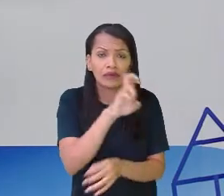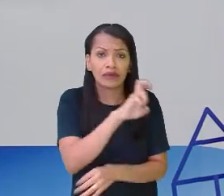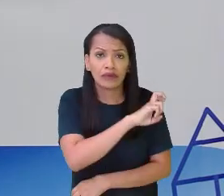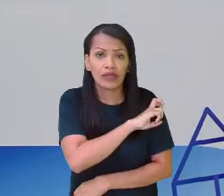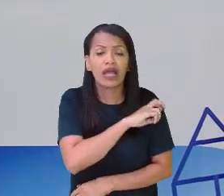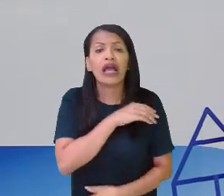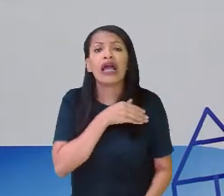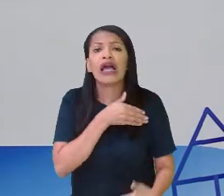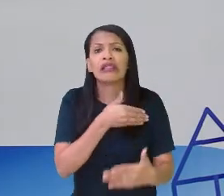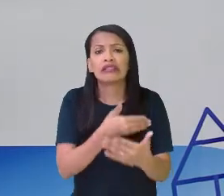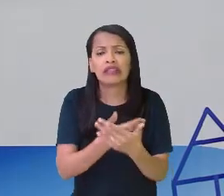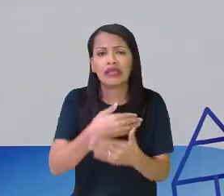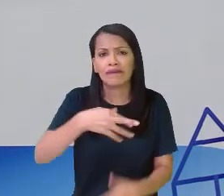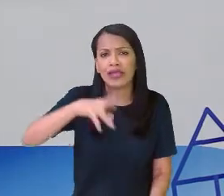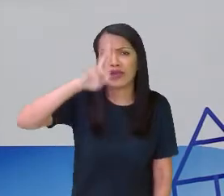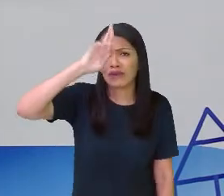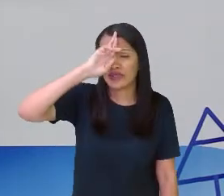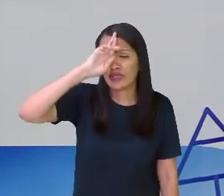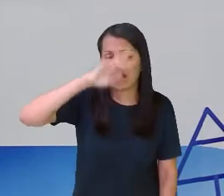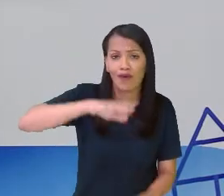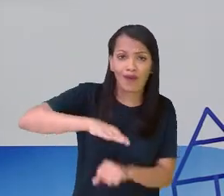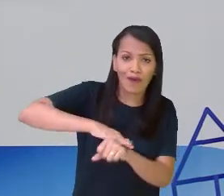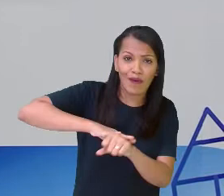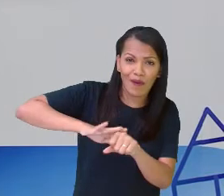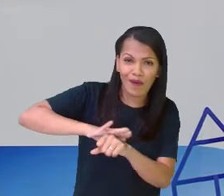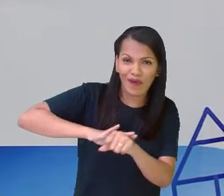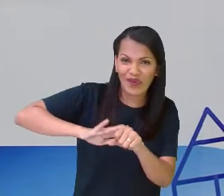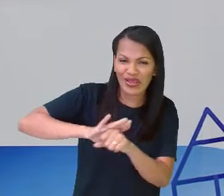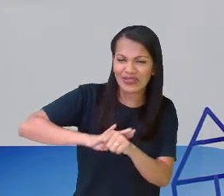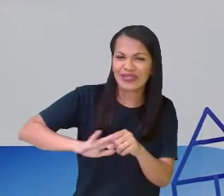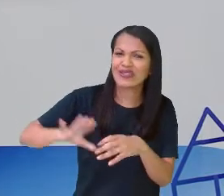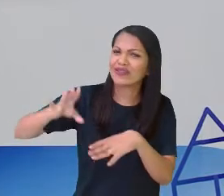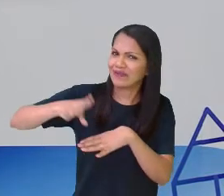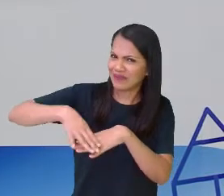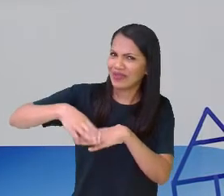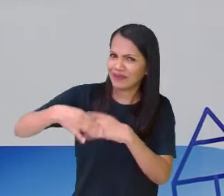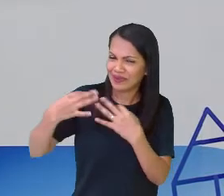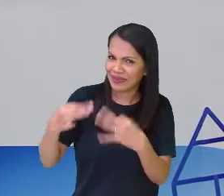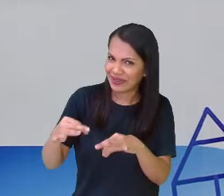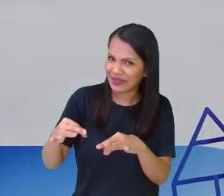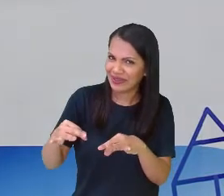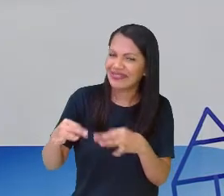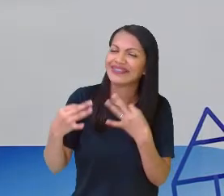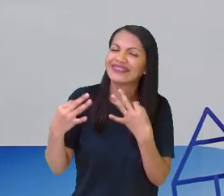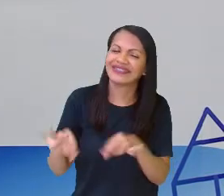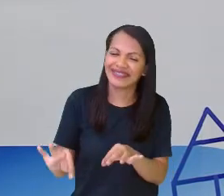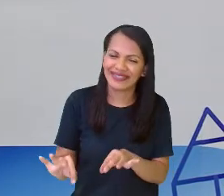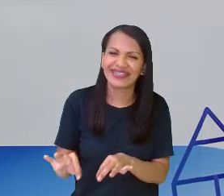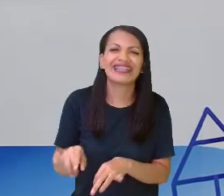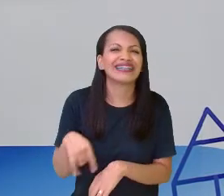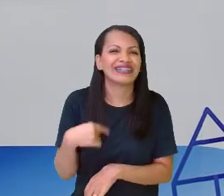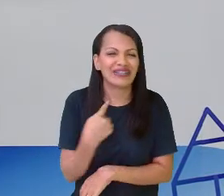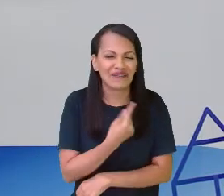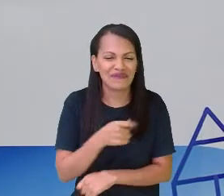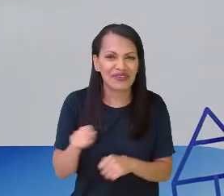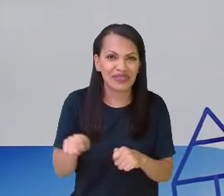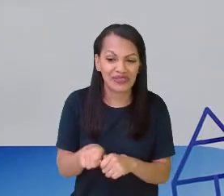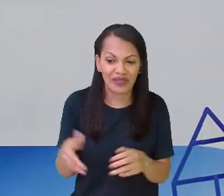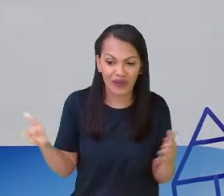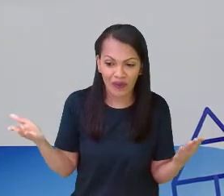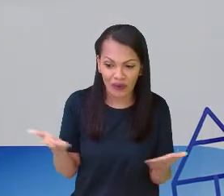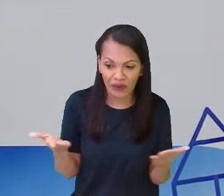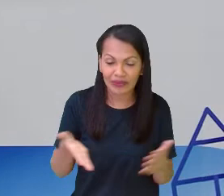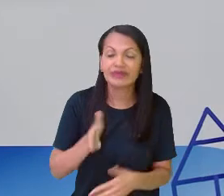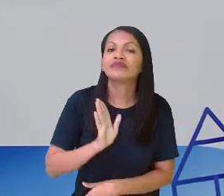até o meio-dia conversando sobre matemática, não é isso? É assim que a gente vai fazer hoje,